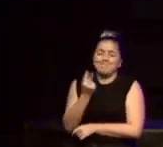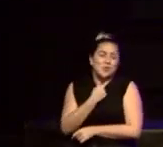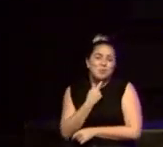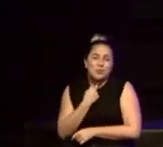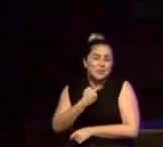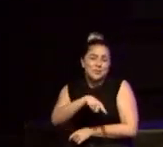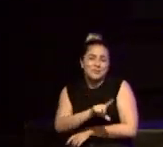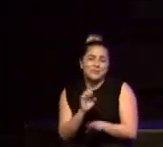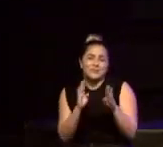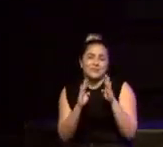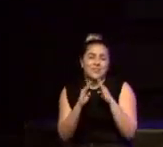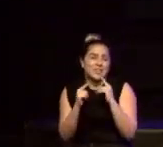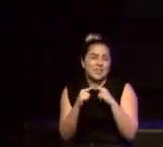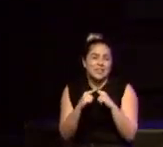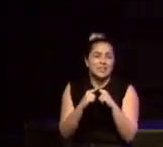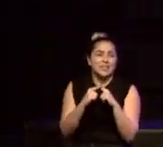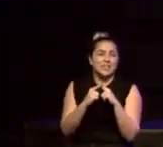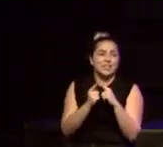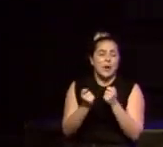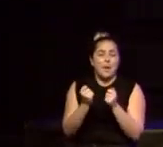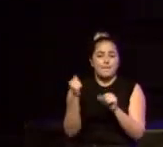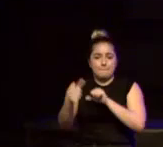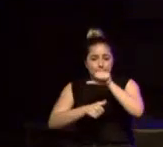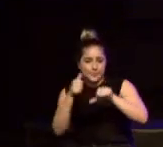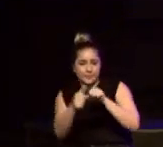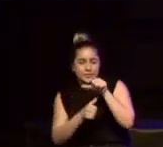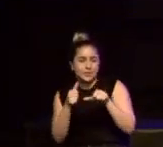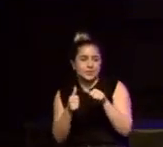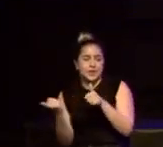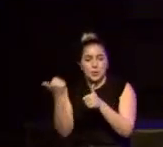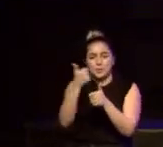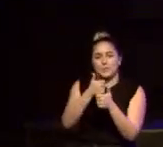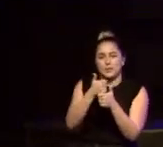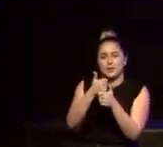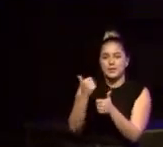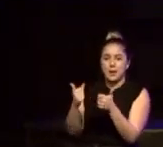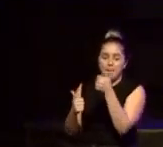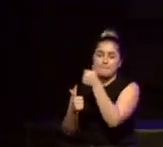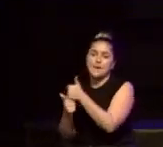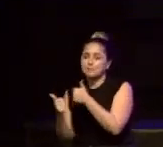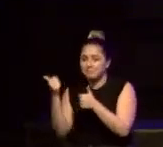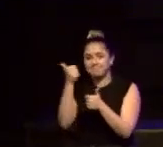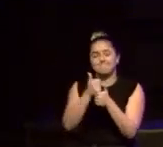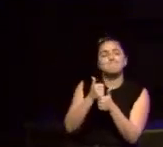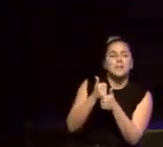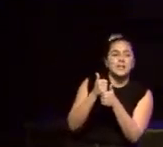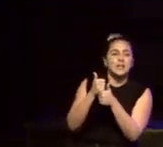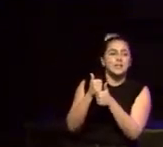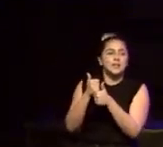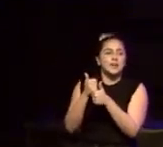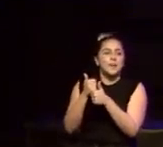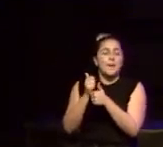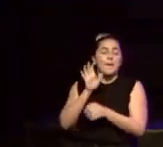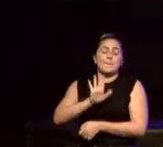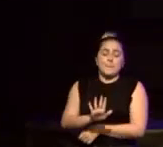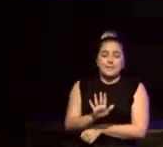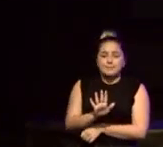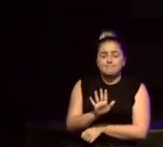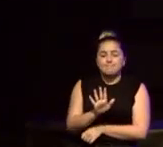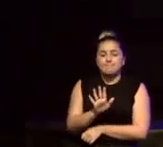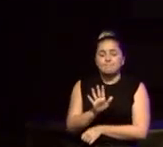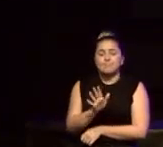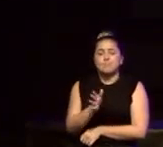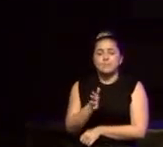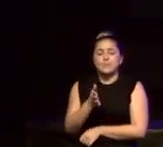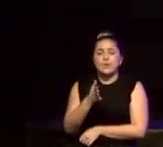gente começou a fazer um revezamento, né? Vinha eu para o meu marido ficar com ele em casa. Depois do meu marido, eu ficava com ele. Mas